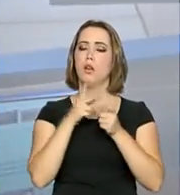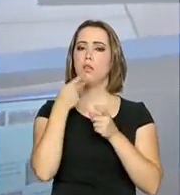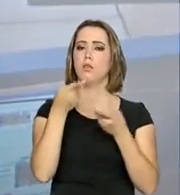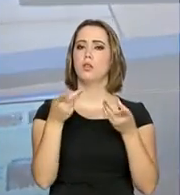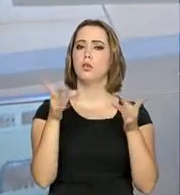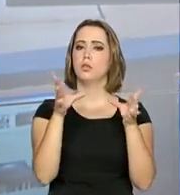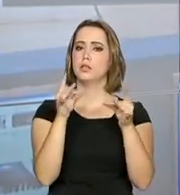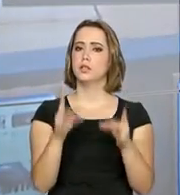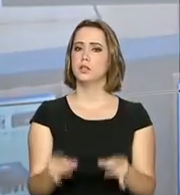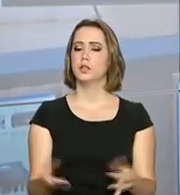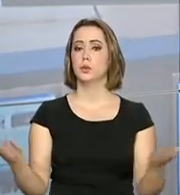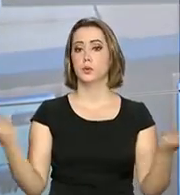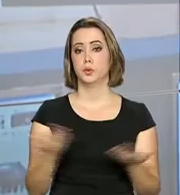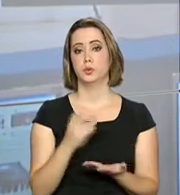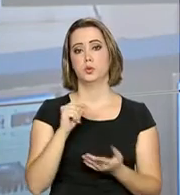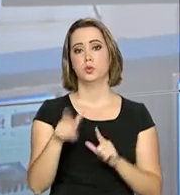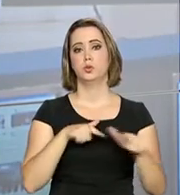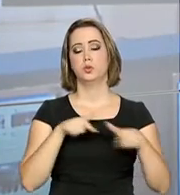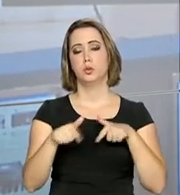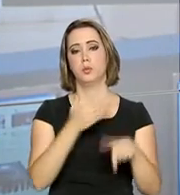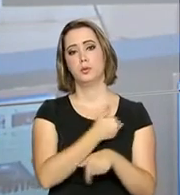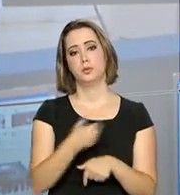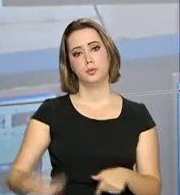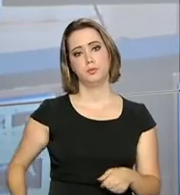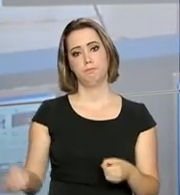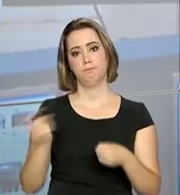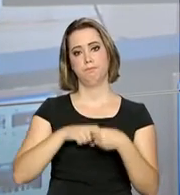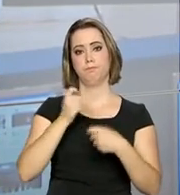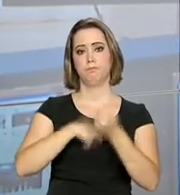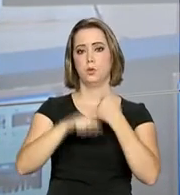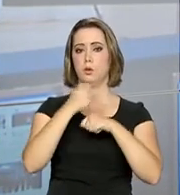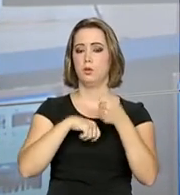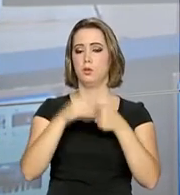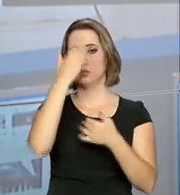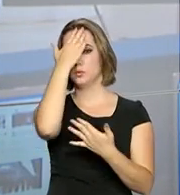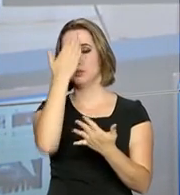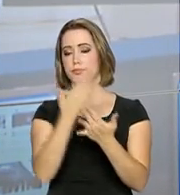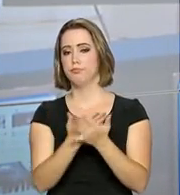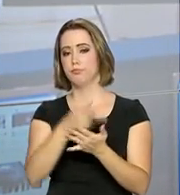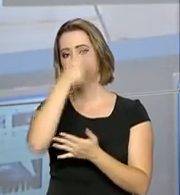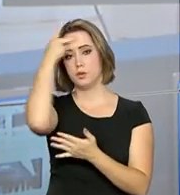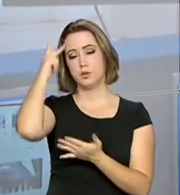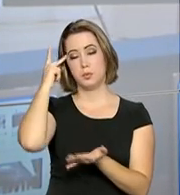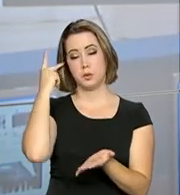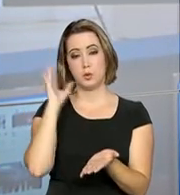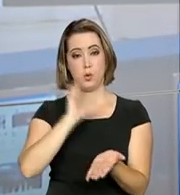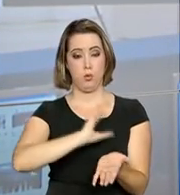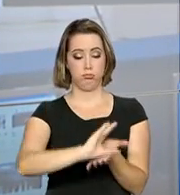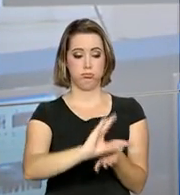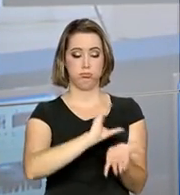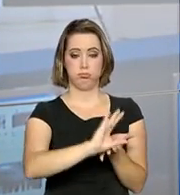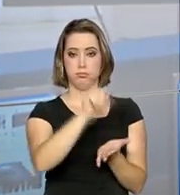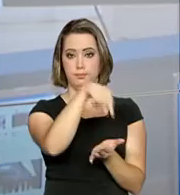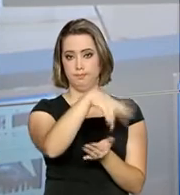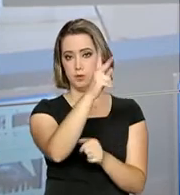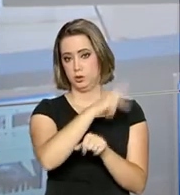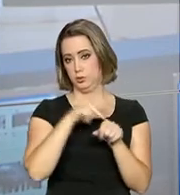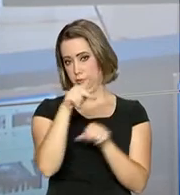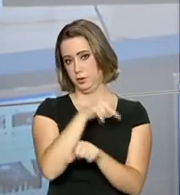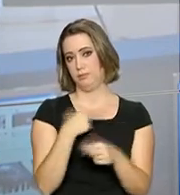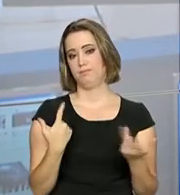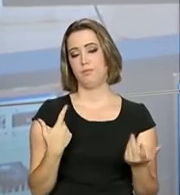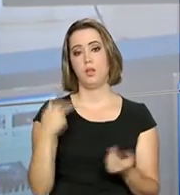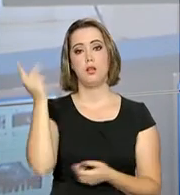destacou nesta quarta-feira o trabalho do governo para retomar a economia e a confiança dos investidores estrangeiros no país. De São